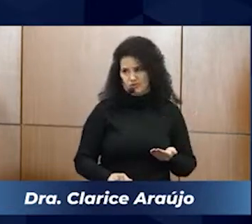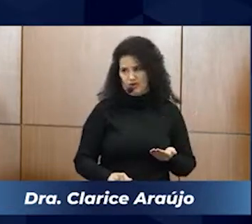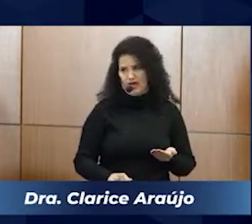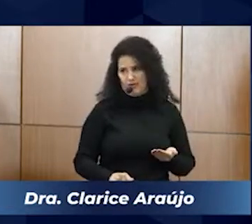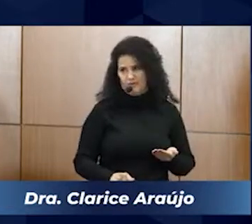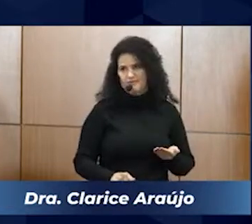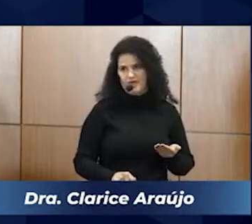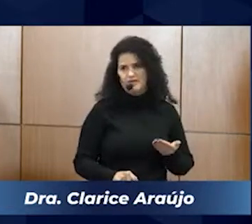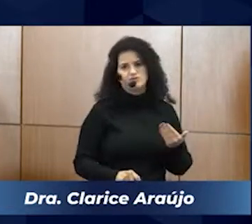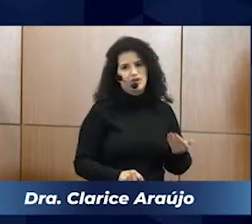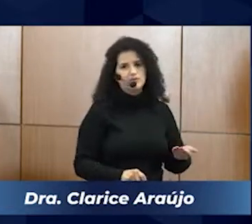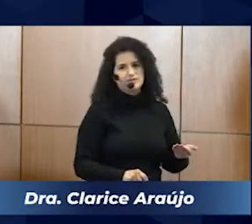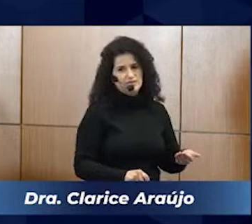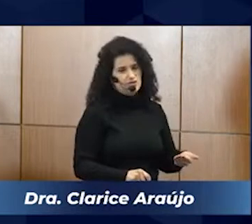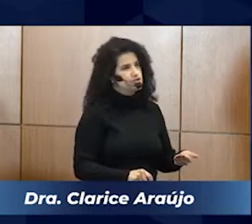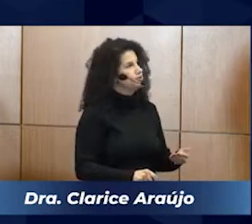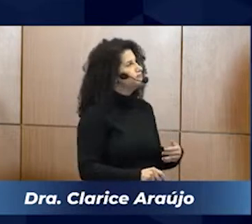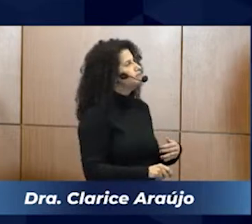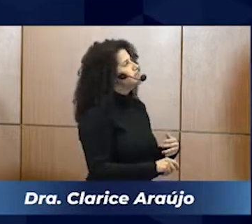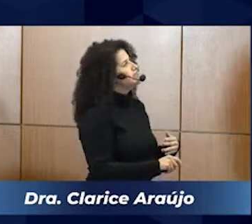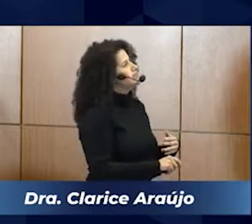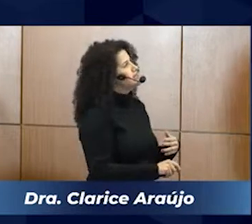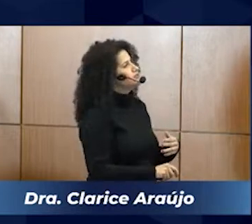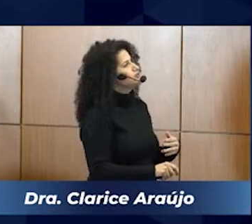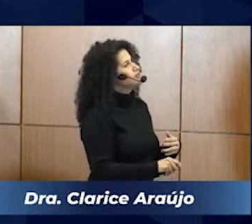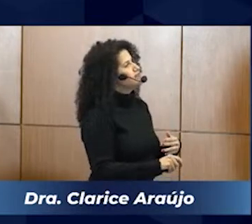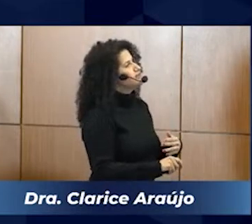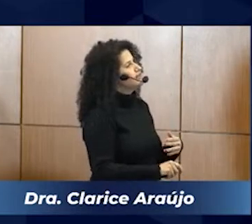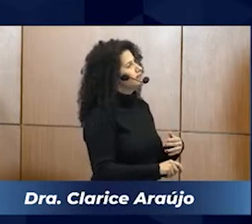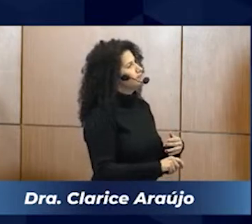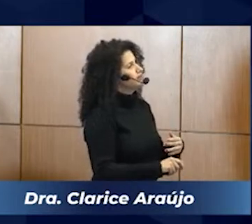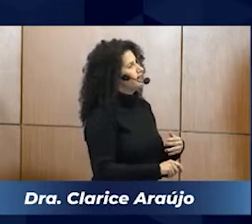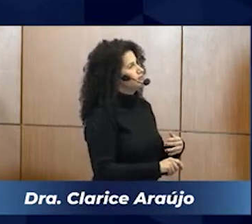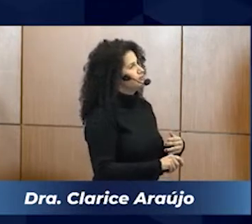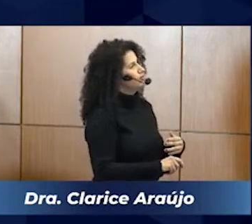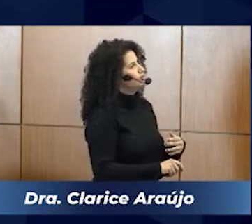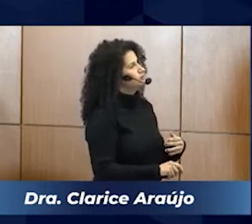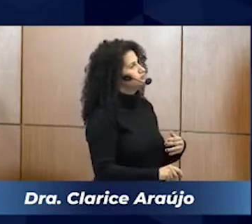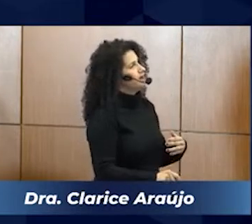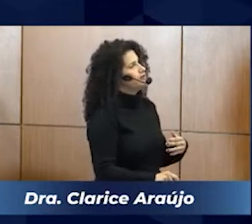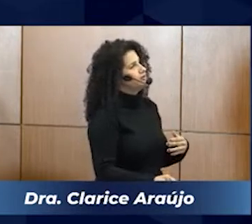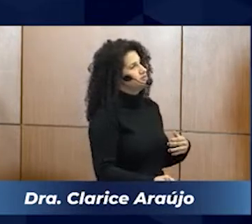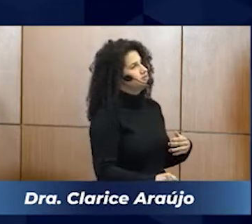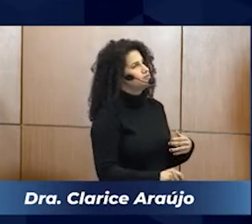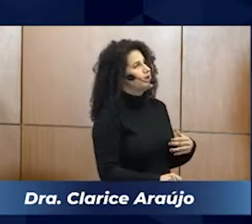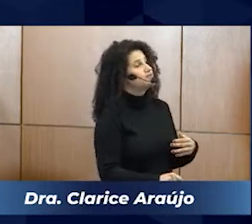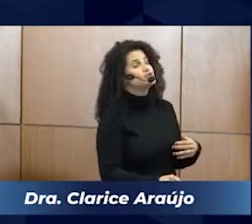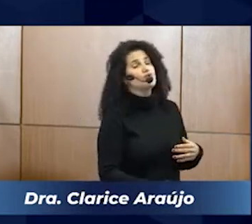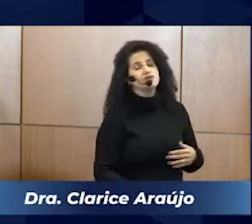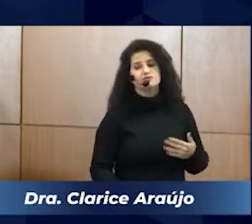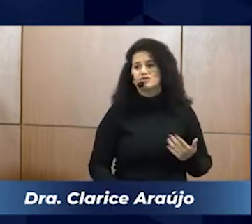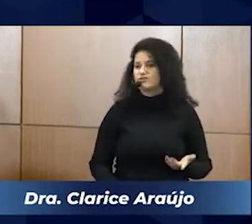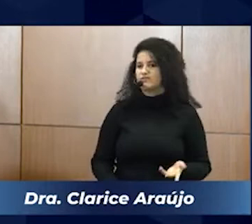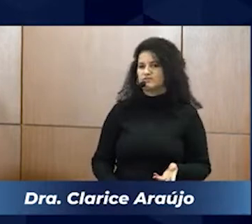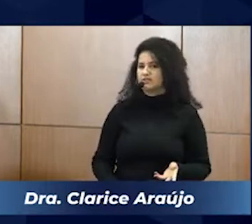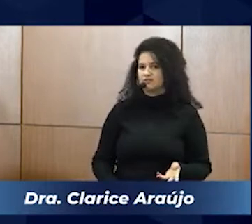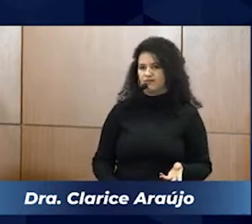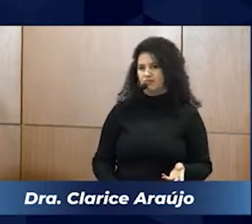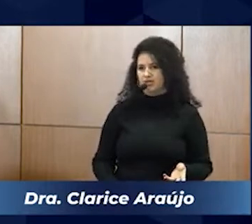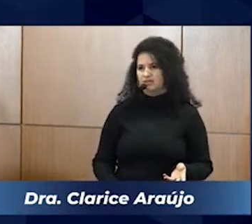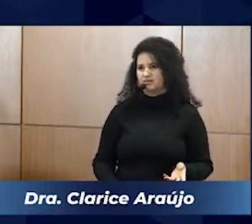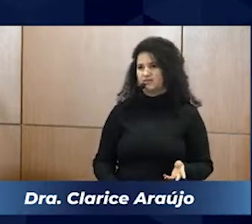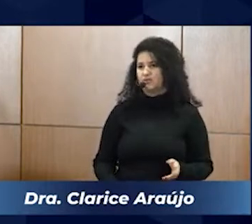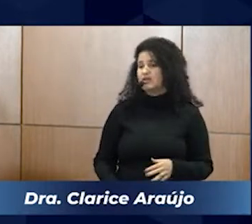experiência profissional, né, isso não existe. E a gente também tem que ficar de olho nos valores e situações dos indivíduos e